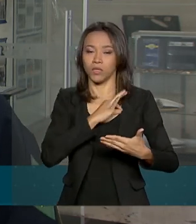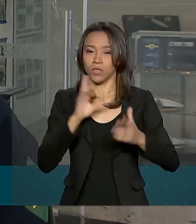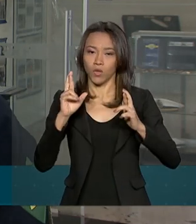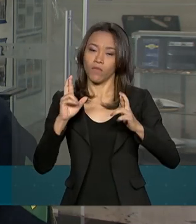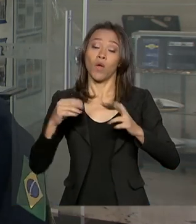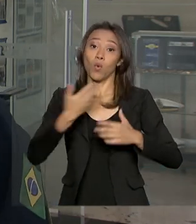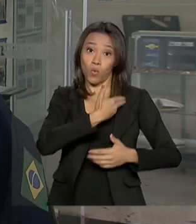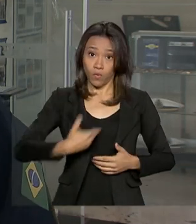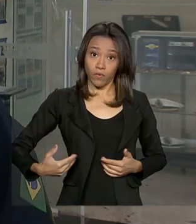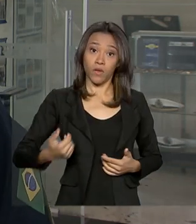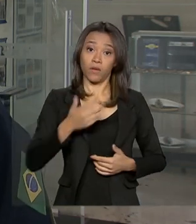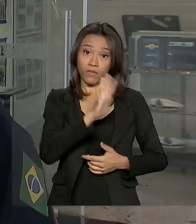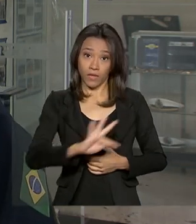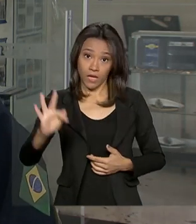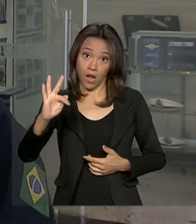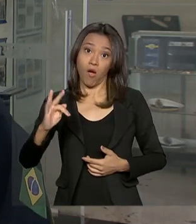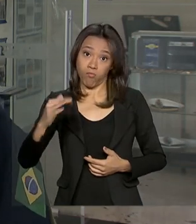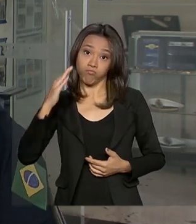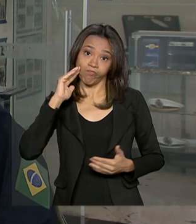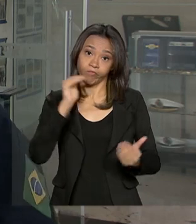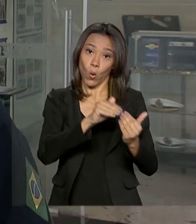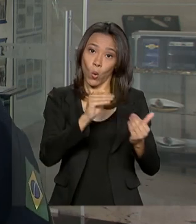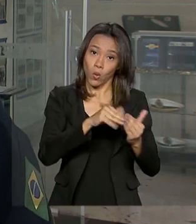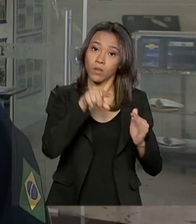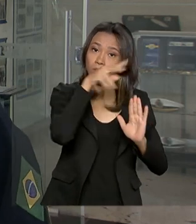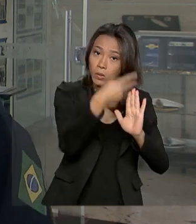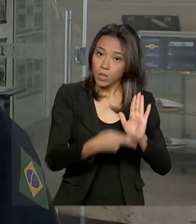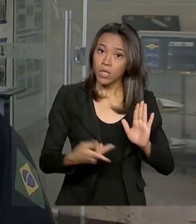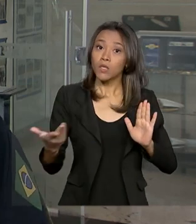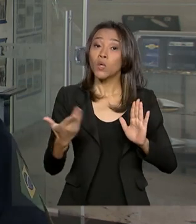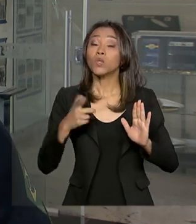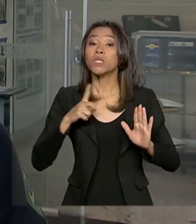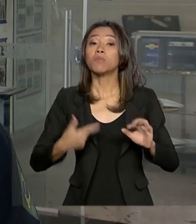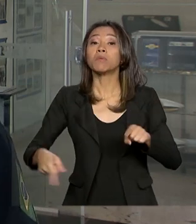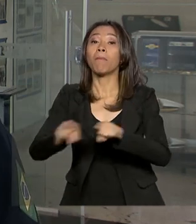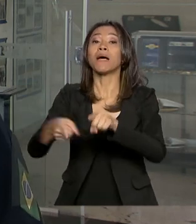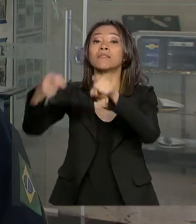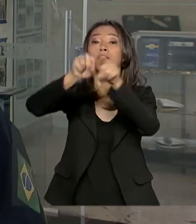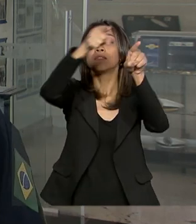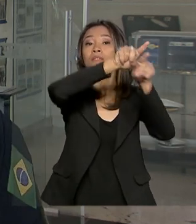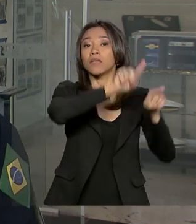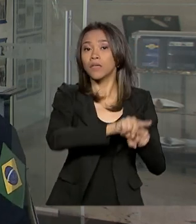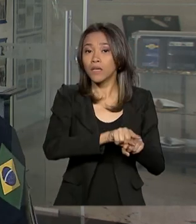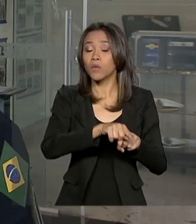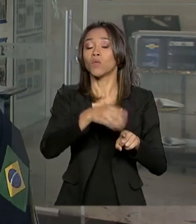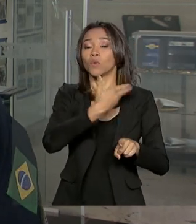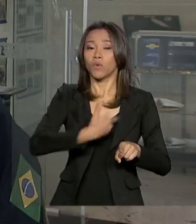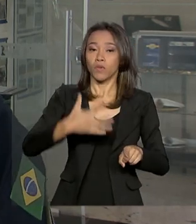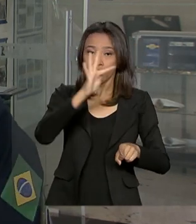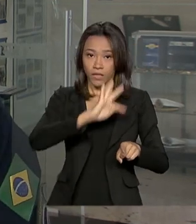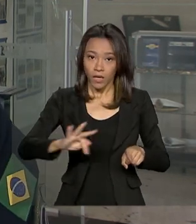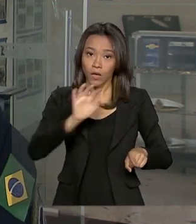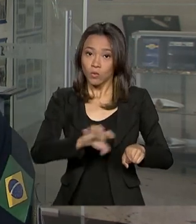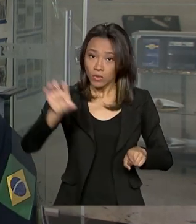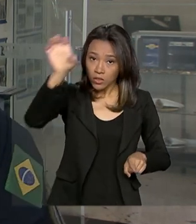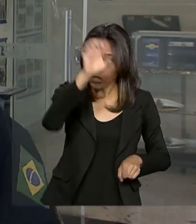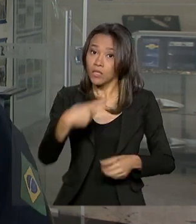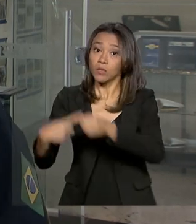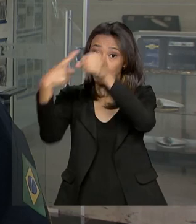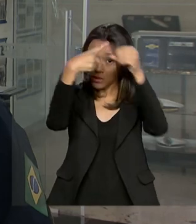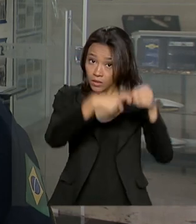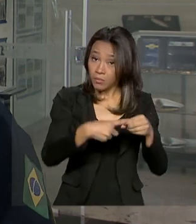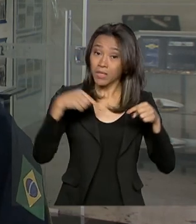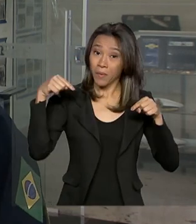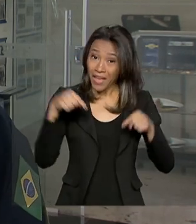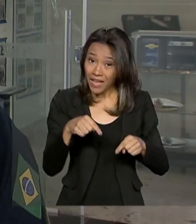comprou essa ideia e hoje nós temos parceiros em todo o país tanto na esfera federal como nas esferas estaduais e municipais então ela é